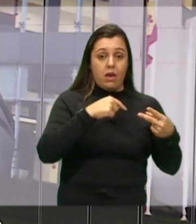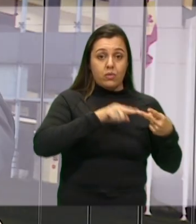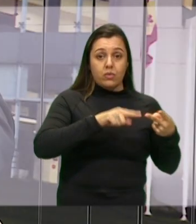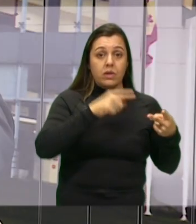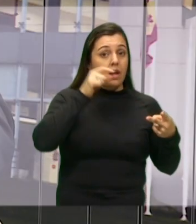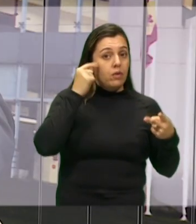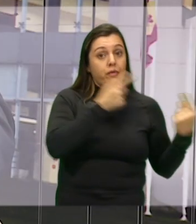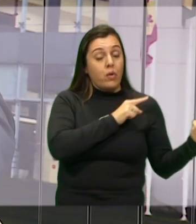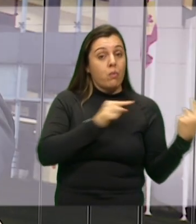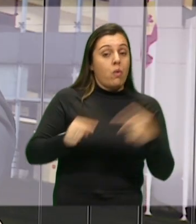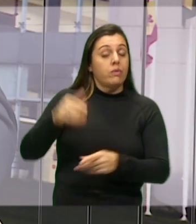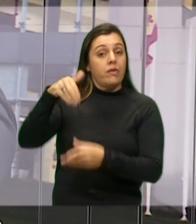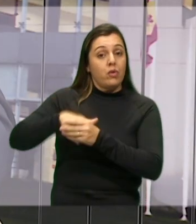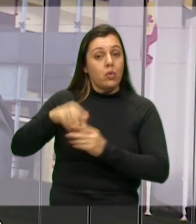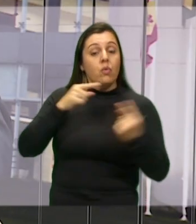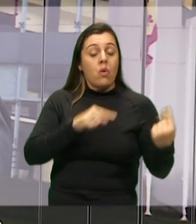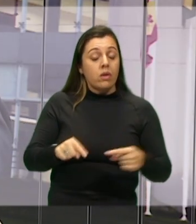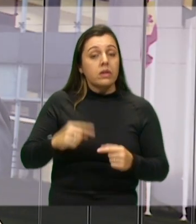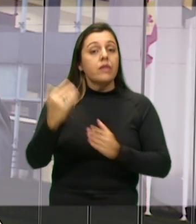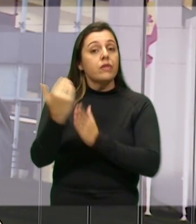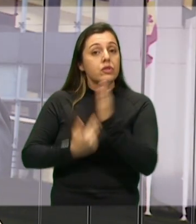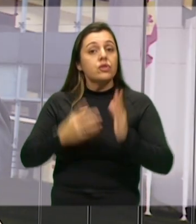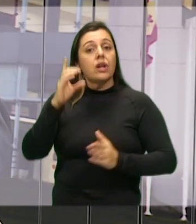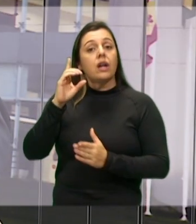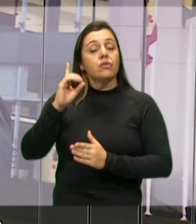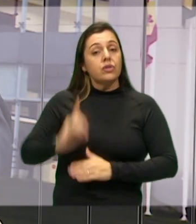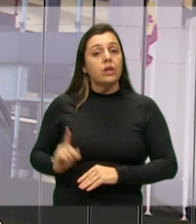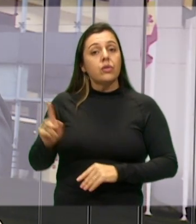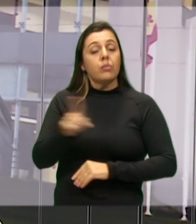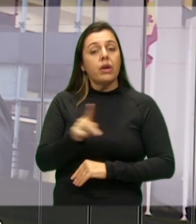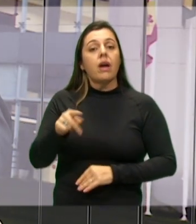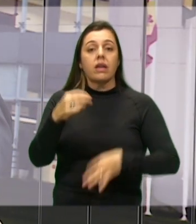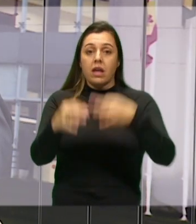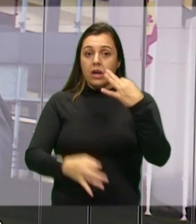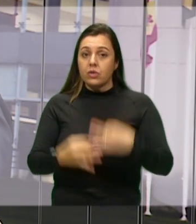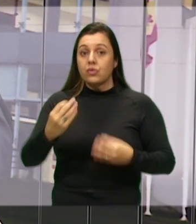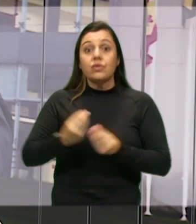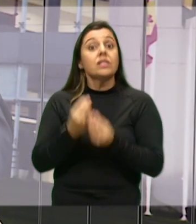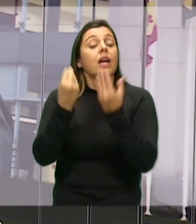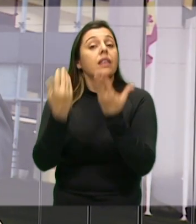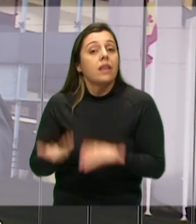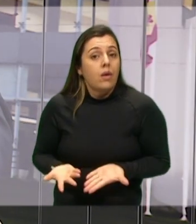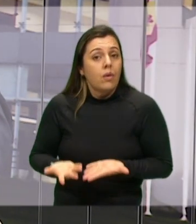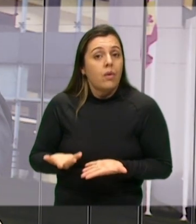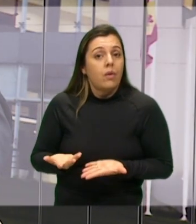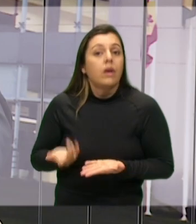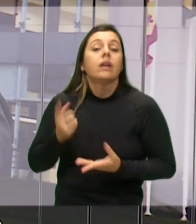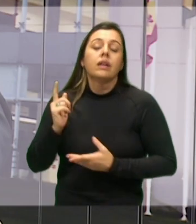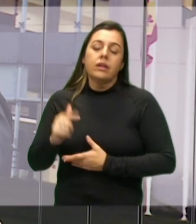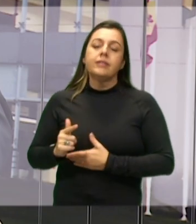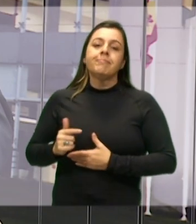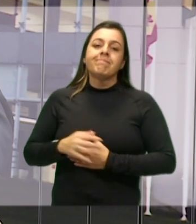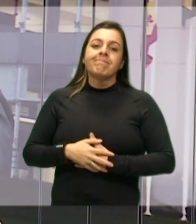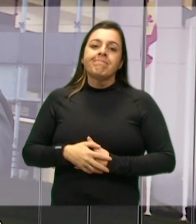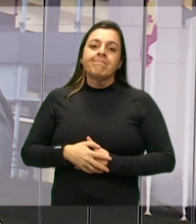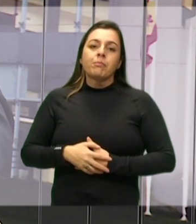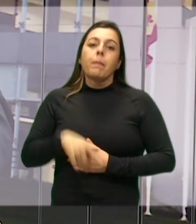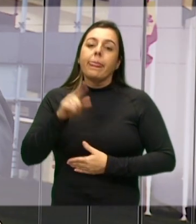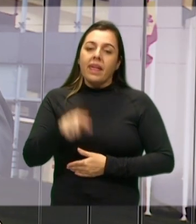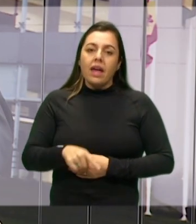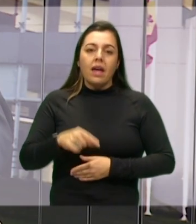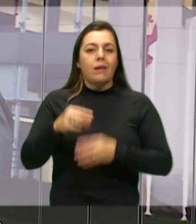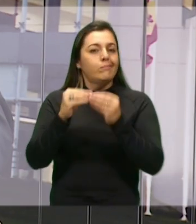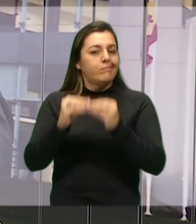contrários a essa situação, foi retirado um direito dos professores que a Justiça concedeu. Então, sem dúvida, isso aí foi